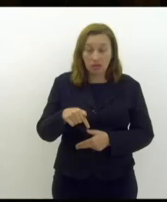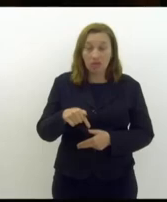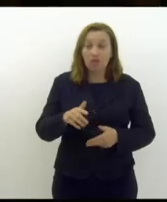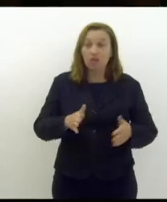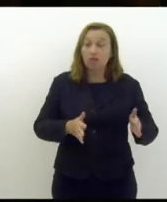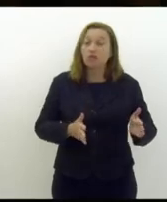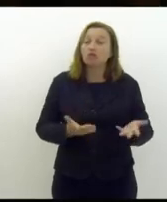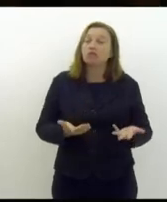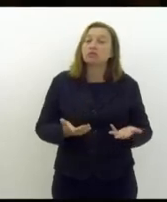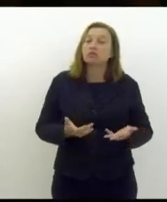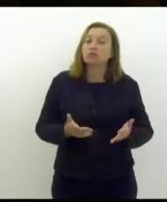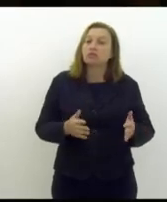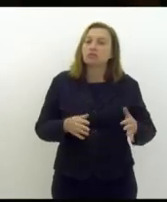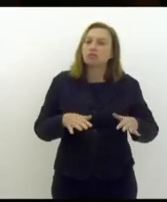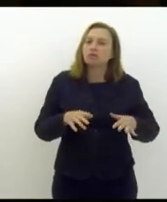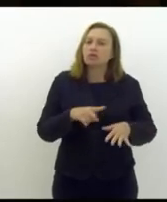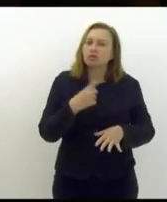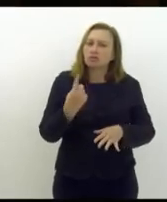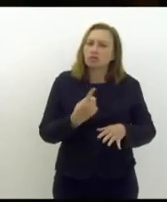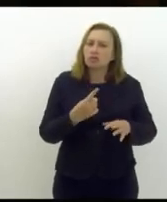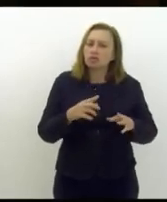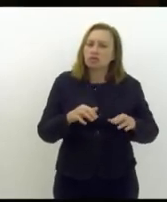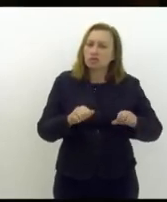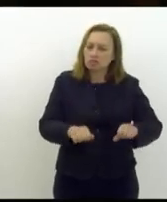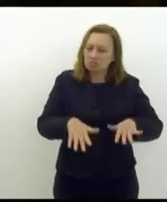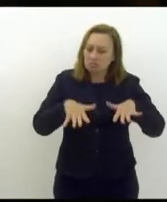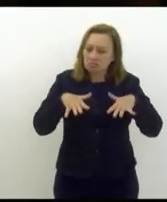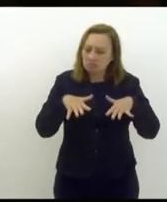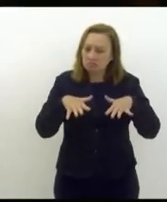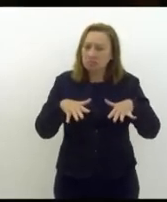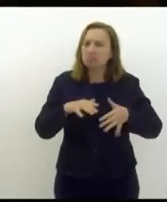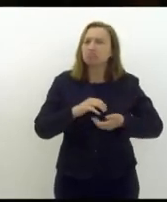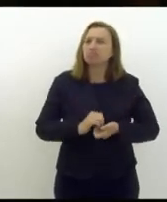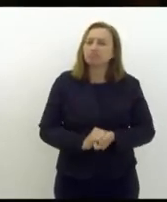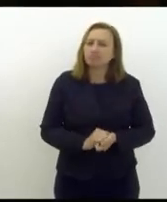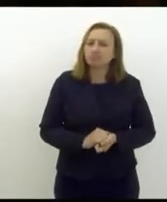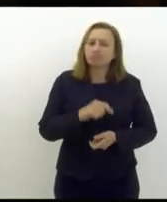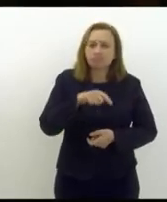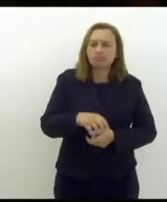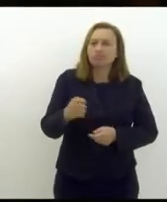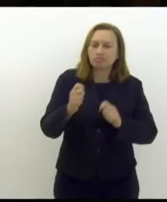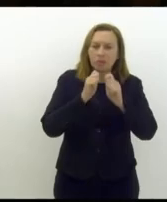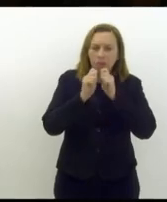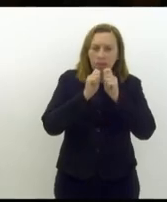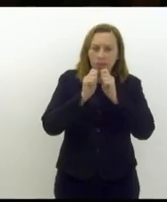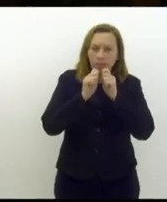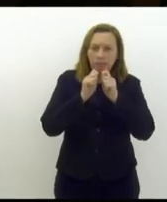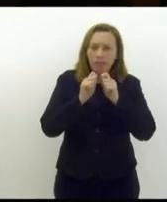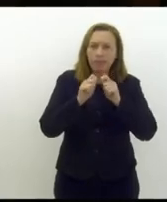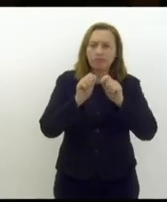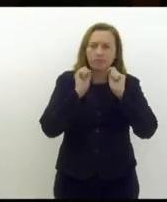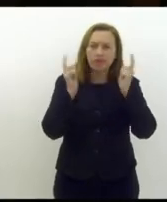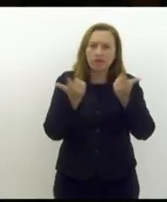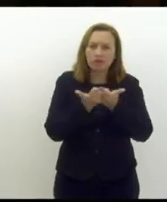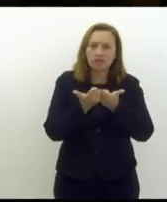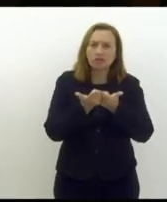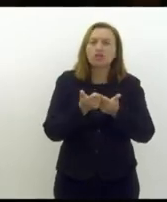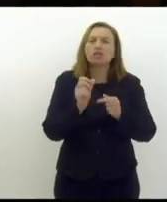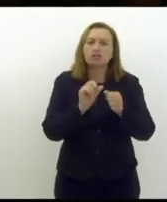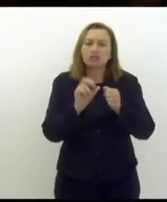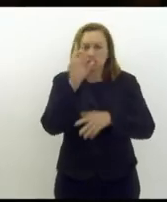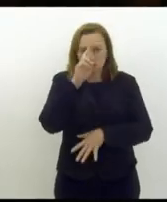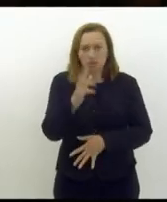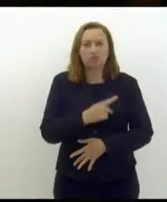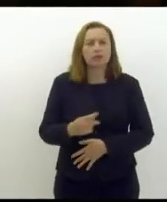expediente nessa casa durante a nossa sessão plenária aqui no microfone da Assembleia Legislativa e o fim senhor